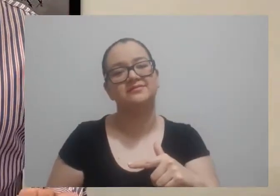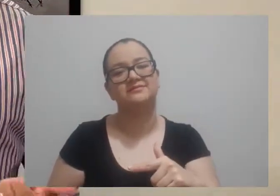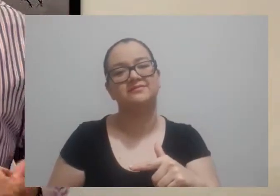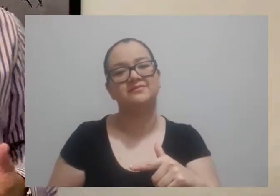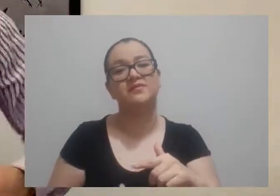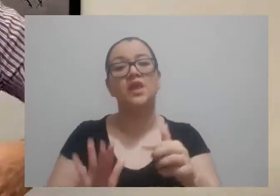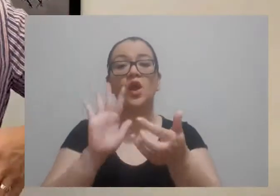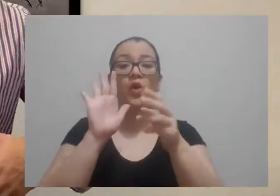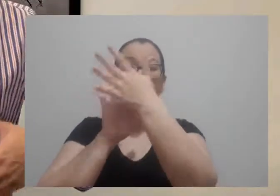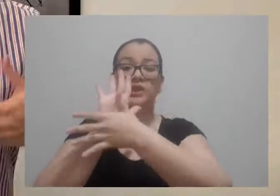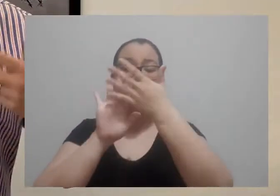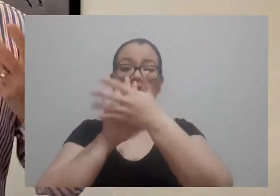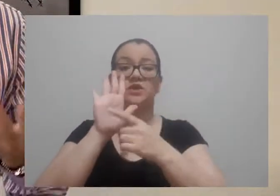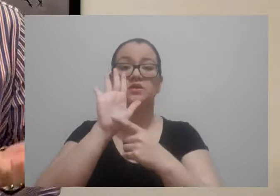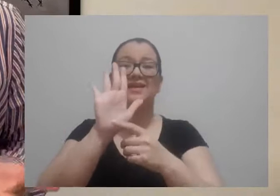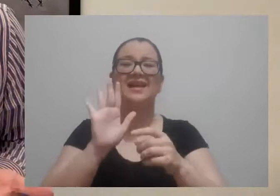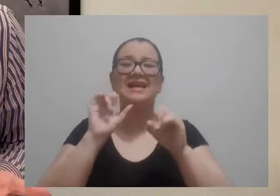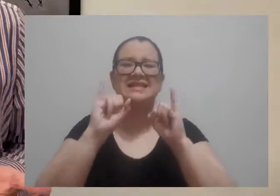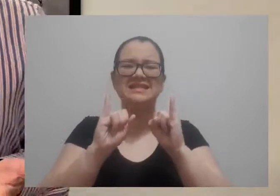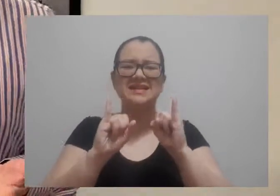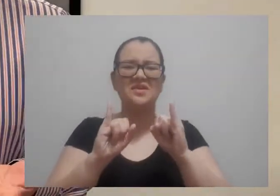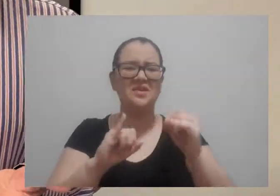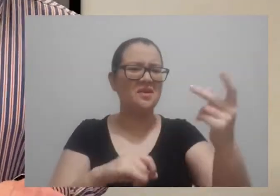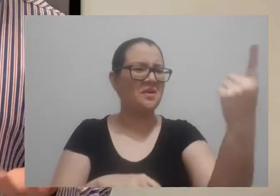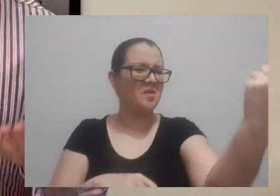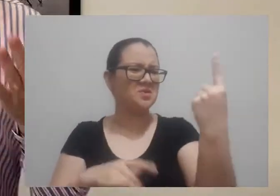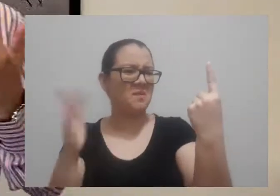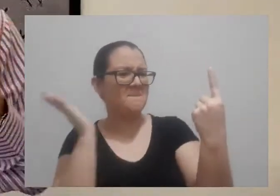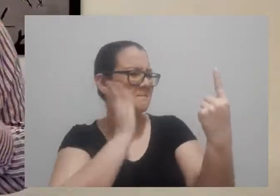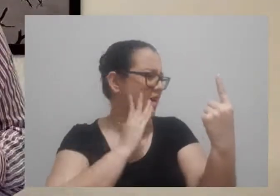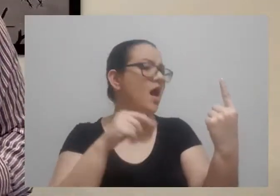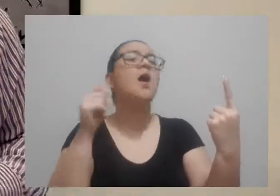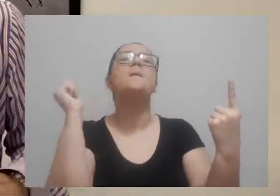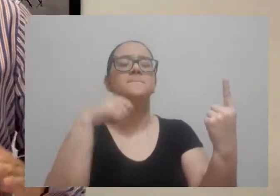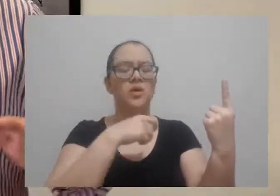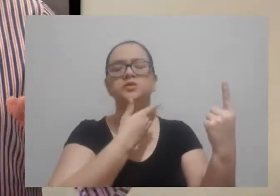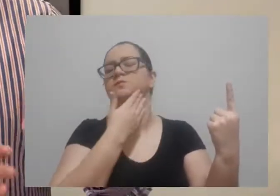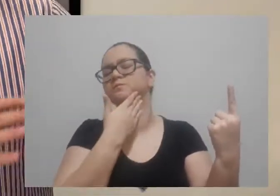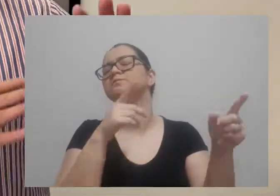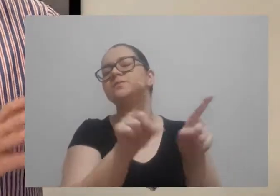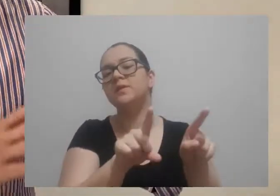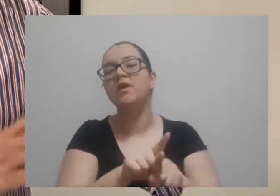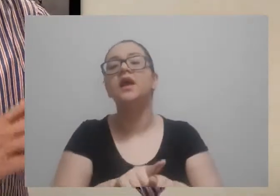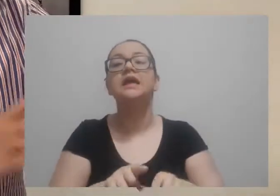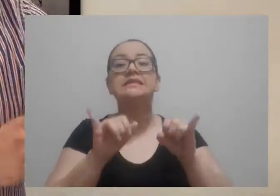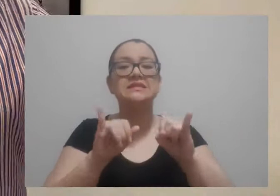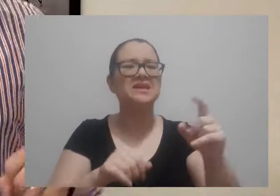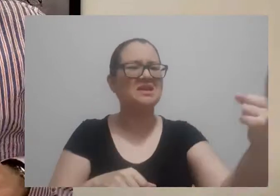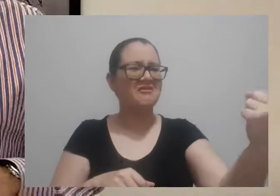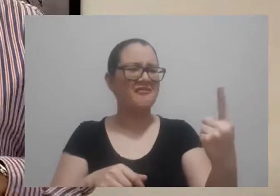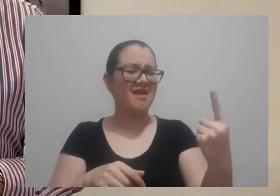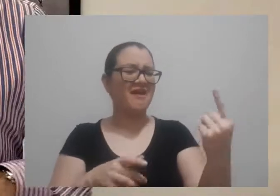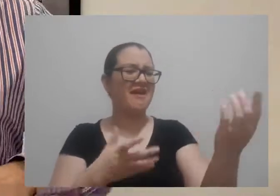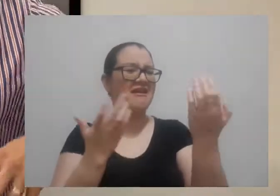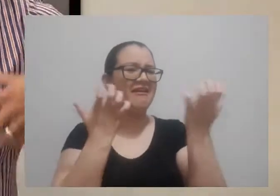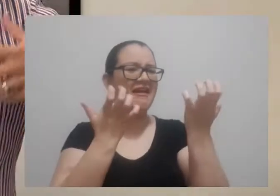tapa na face direita, ofereça-lhe também a face esquerda. Se alguém quer processar você e tirar-lhe a túnica, deixe que leve também a